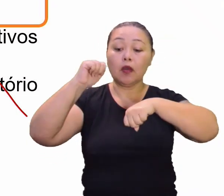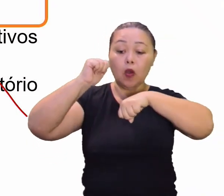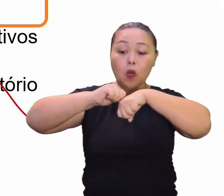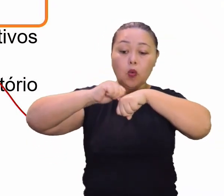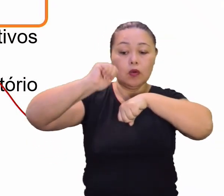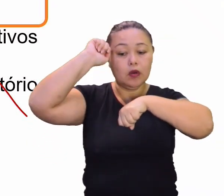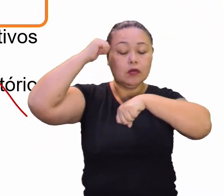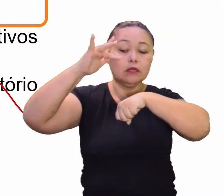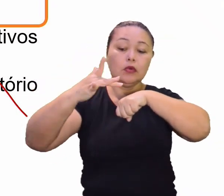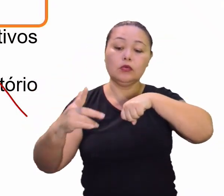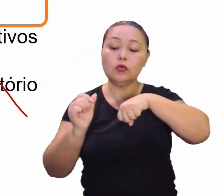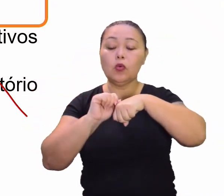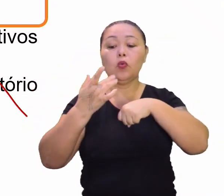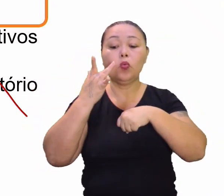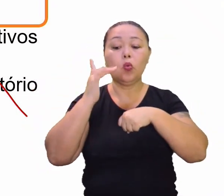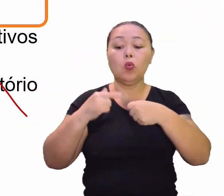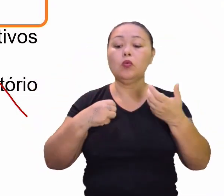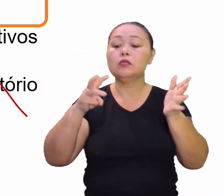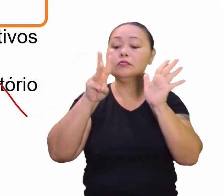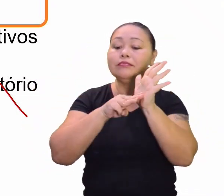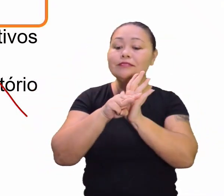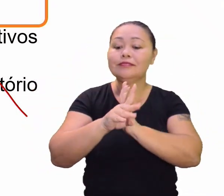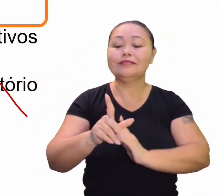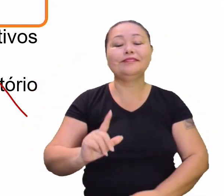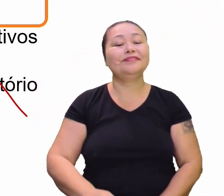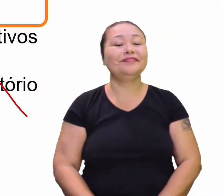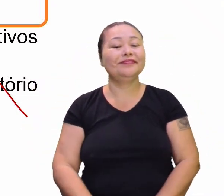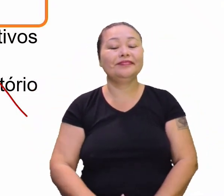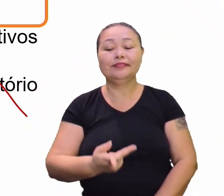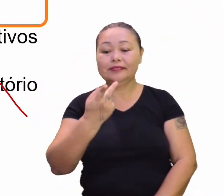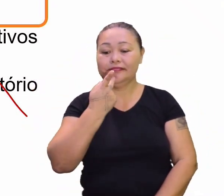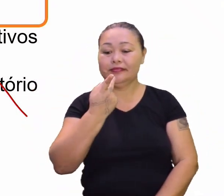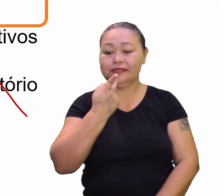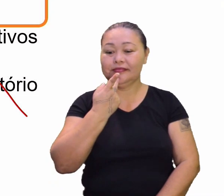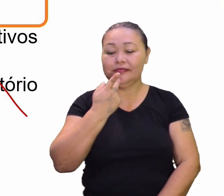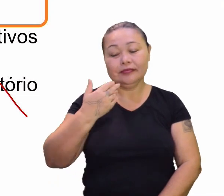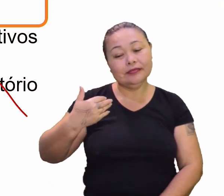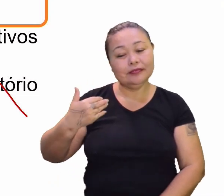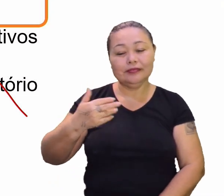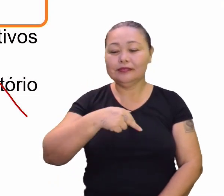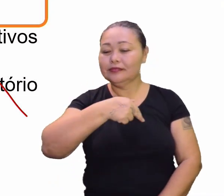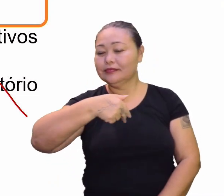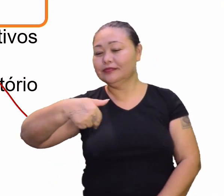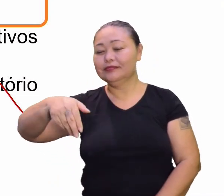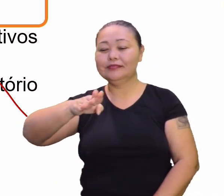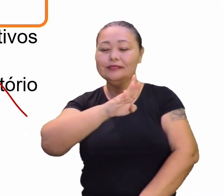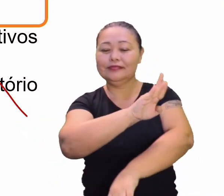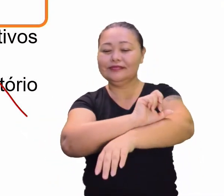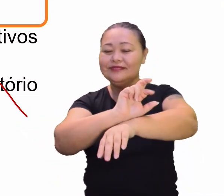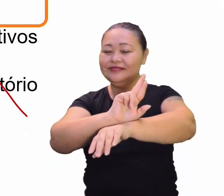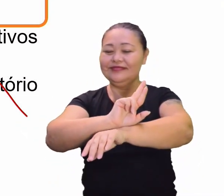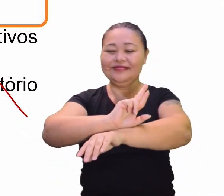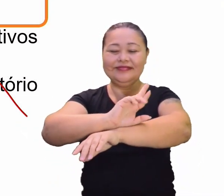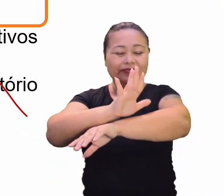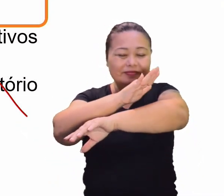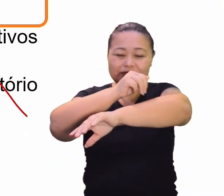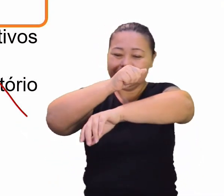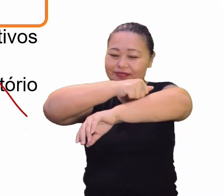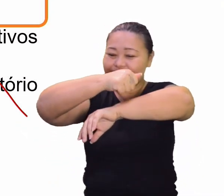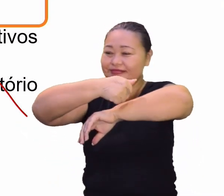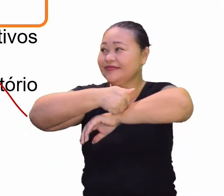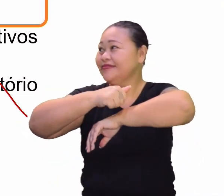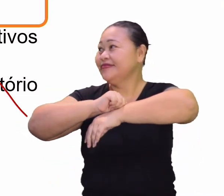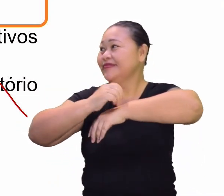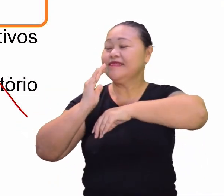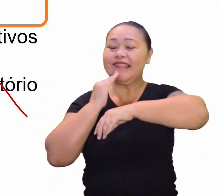casterita, Ouro. ouro no Rio Madeira. É Exatamente. isso? Até falei que até andei pela BR de